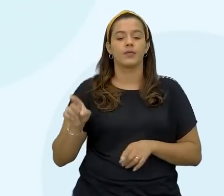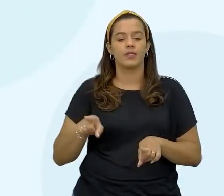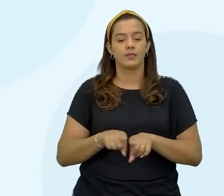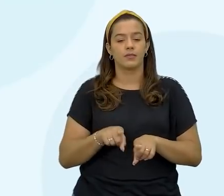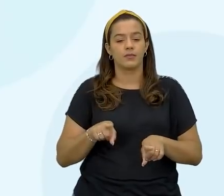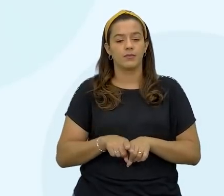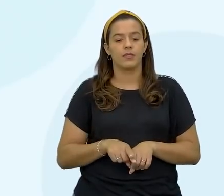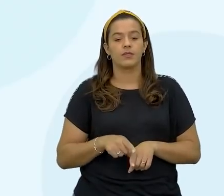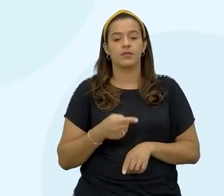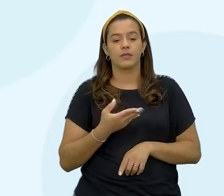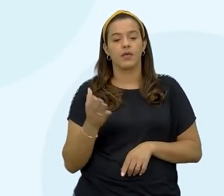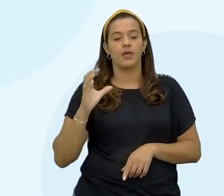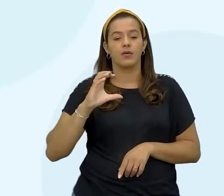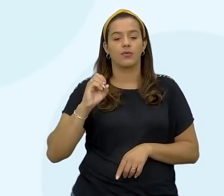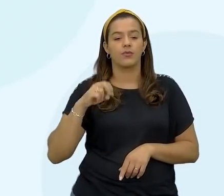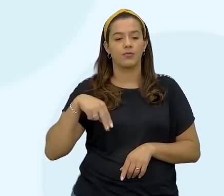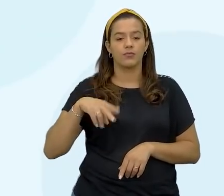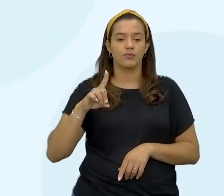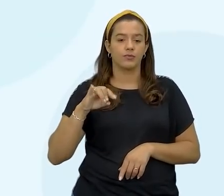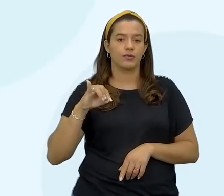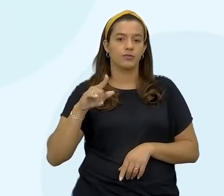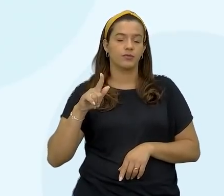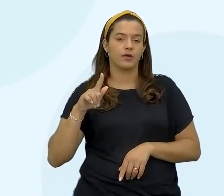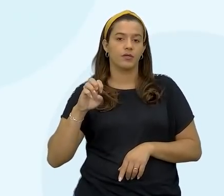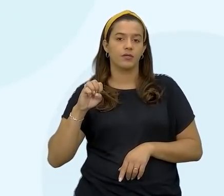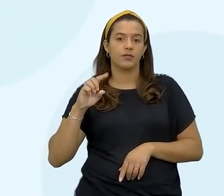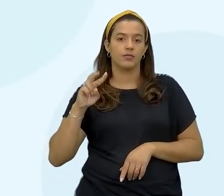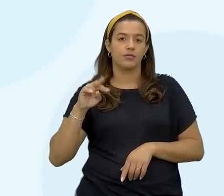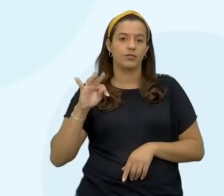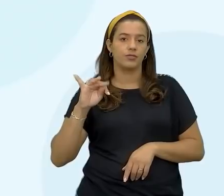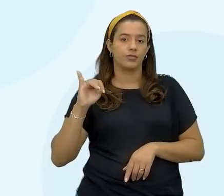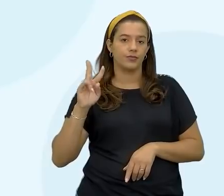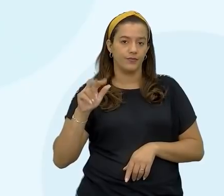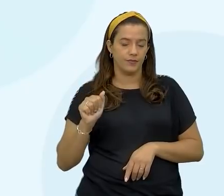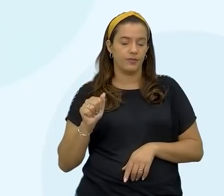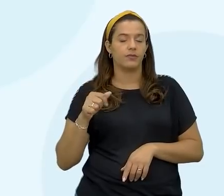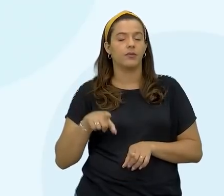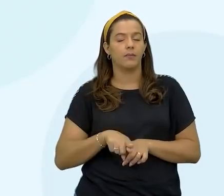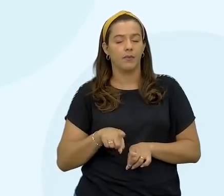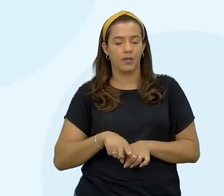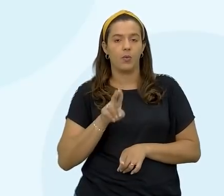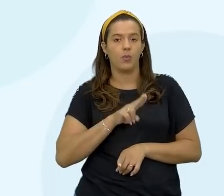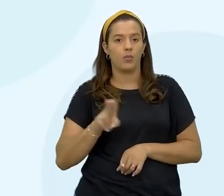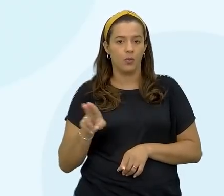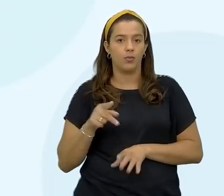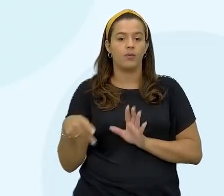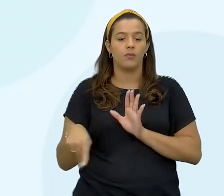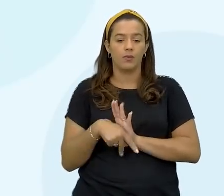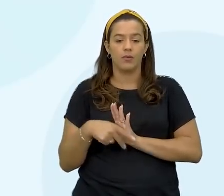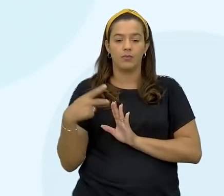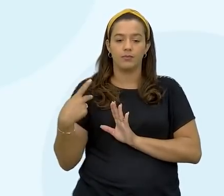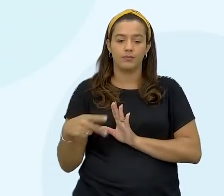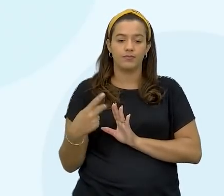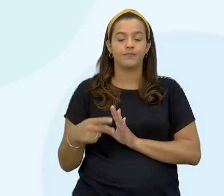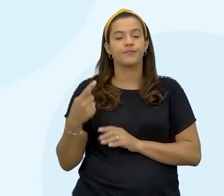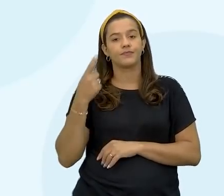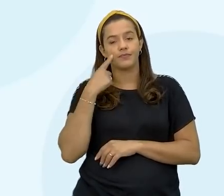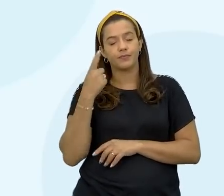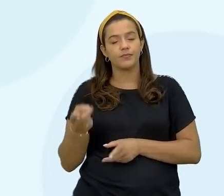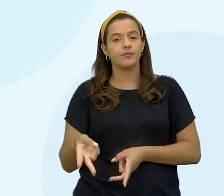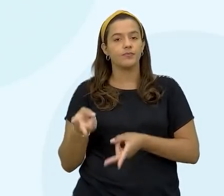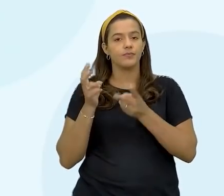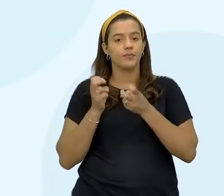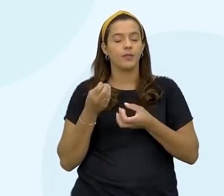de quantitativa. É a avaliação que a gente atribui nota e a gente consegue verificar como que